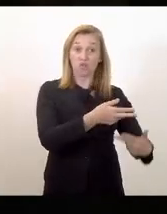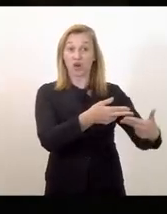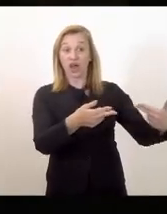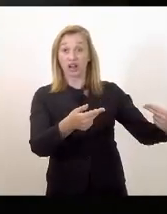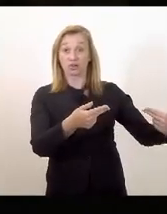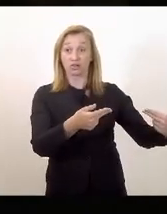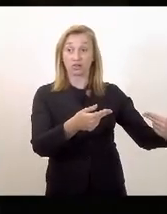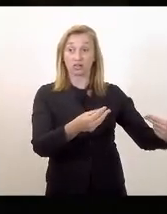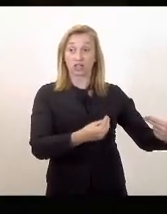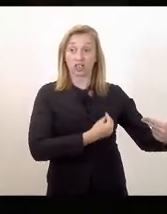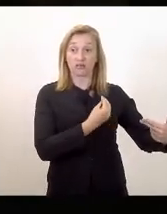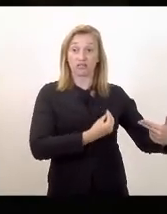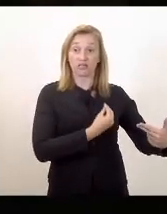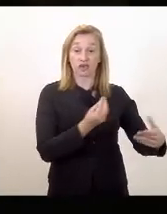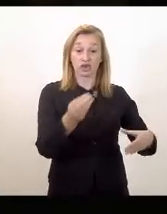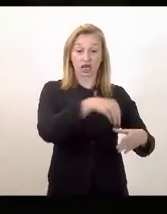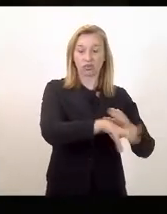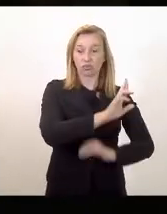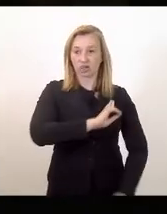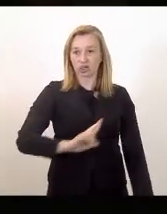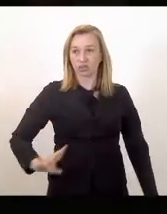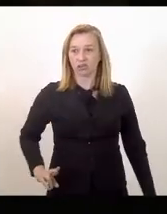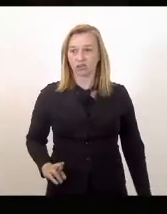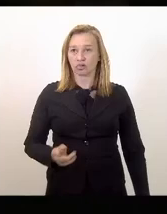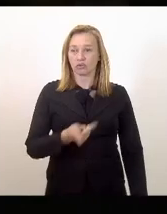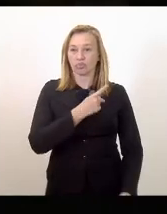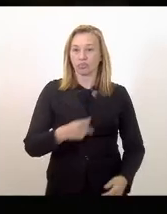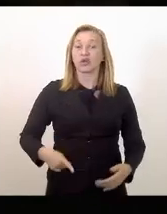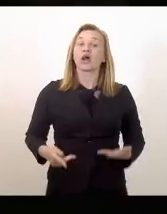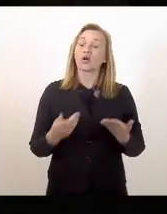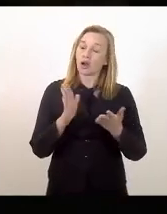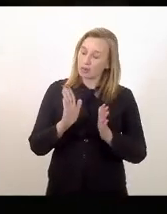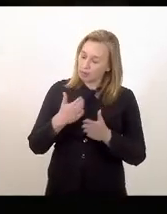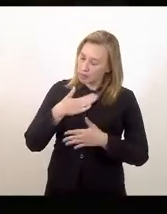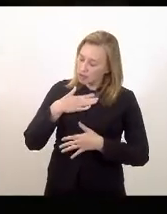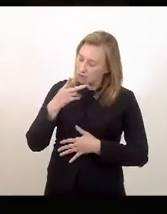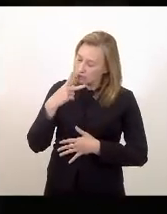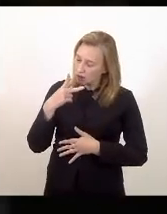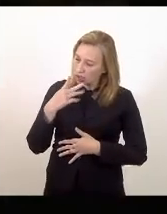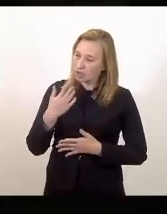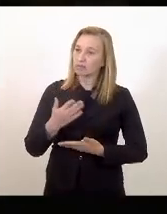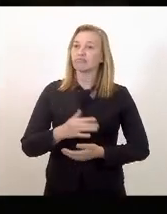estão. Eram essas as minhas considerações no dia